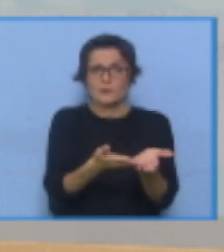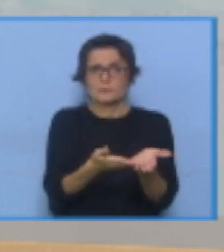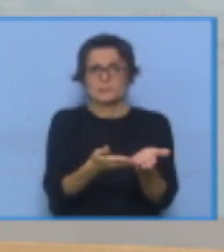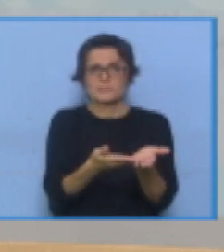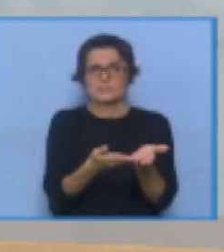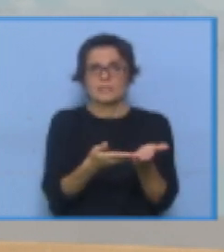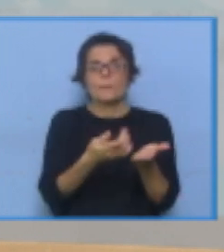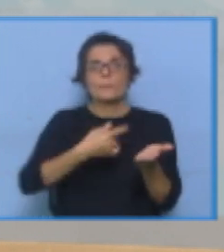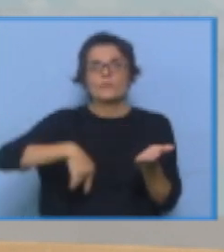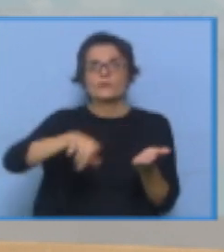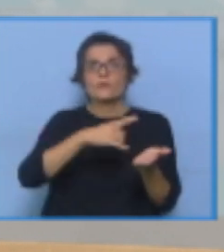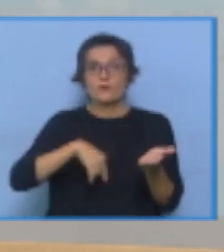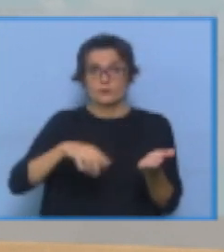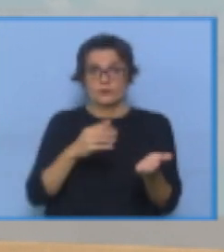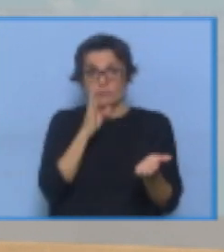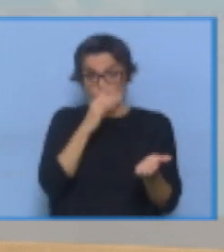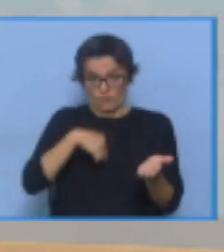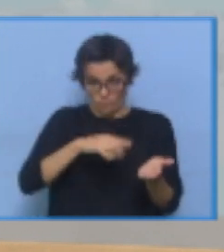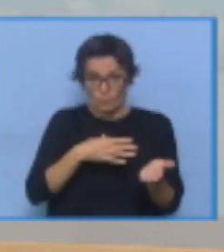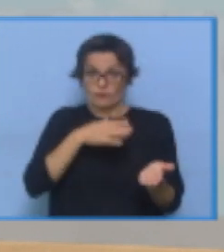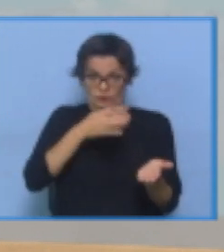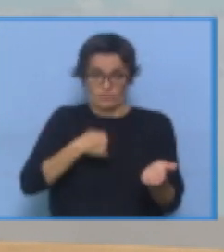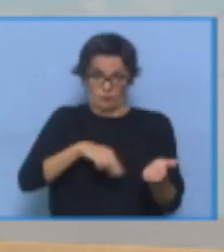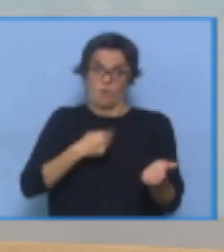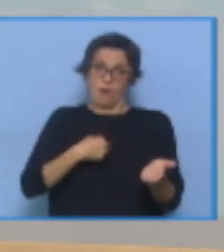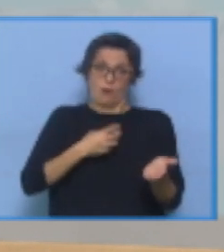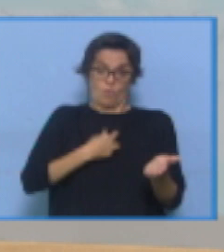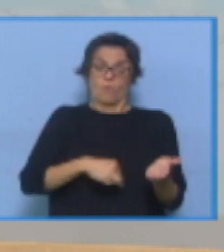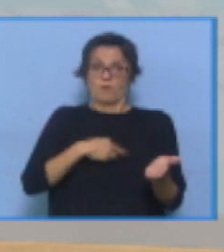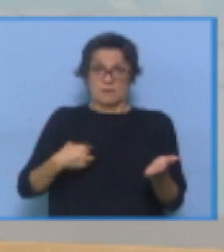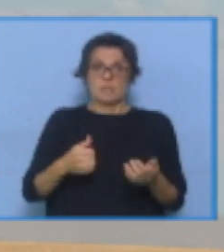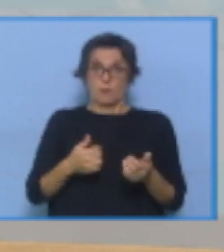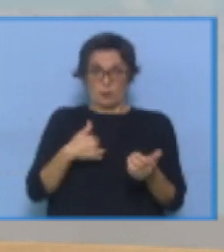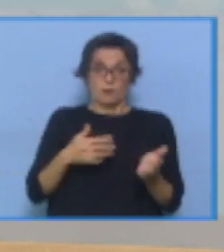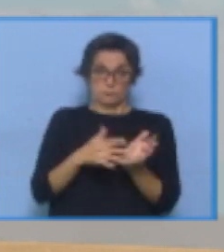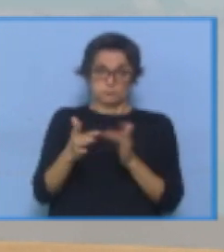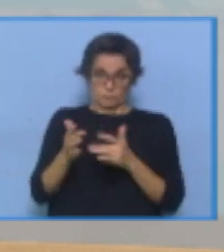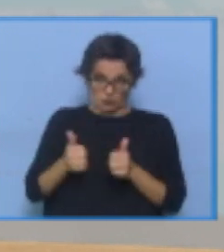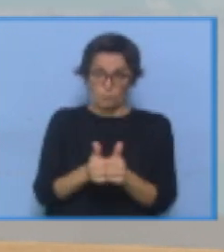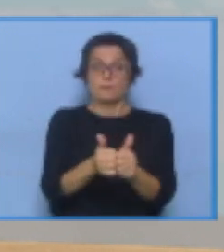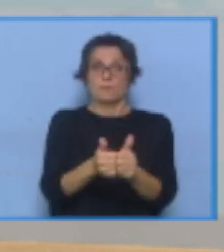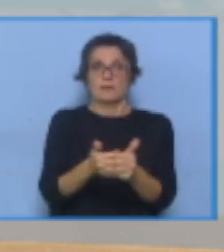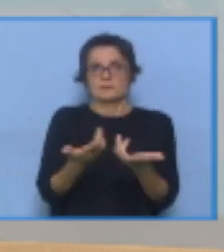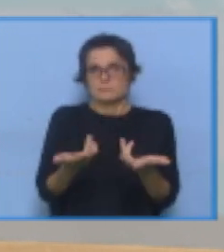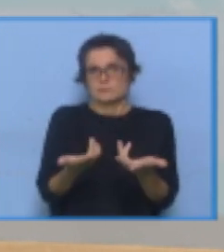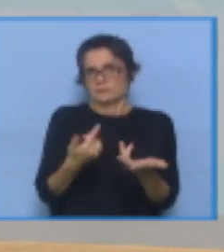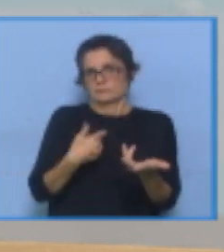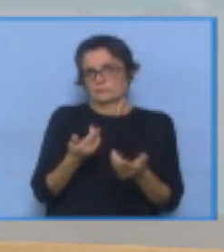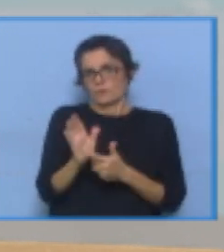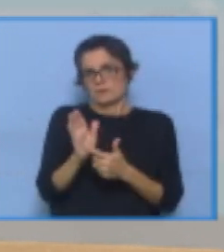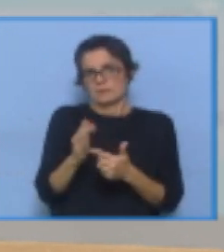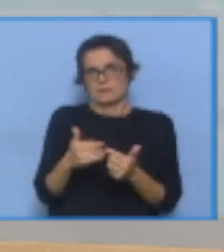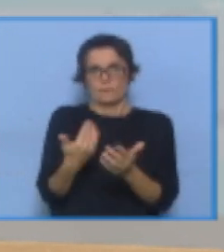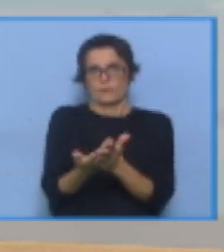a nossa credibilidade como cristãos que é posta à prova desta forma e, portanto, é isso que nós queremos também sublinhar com esta